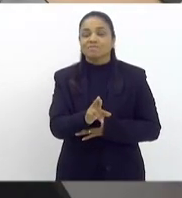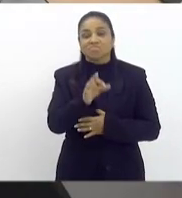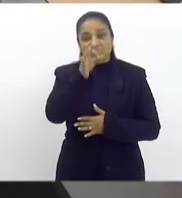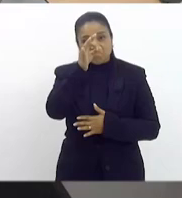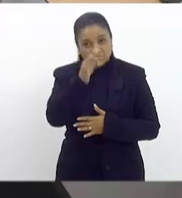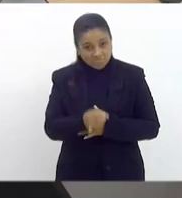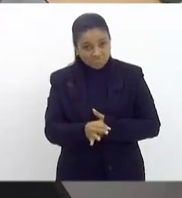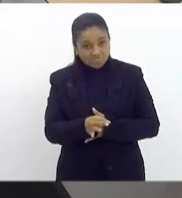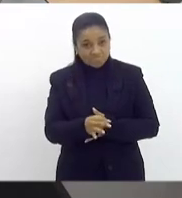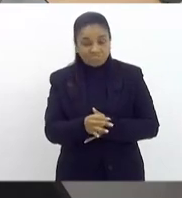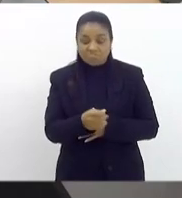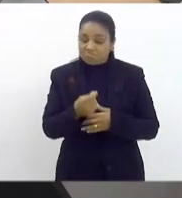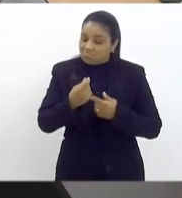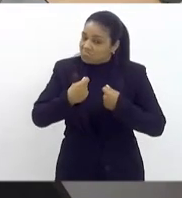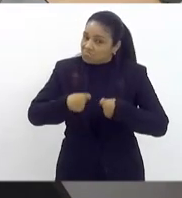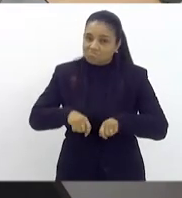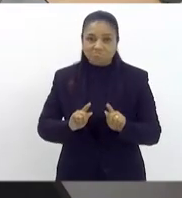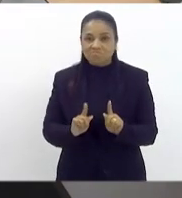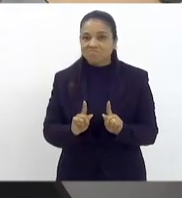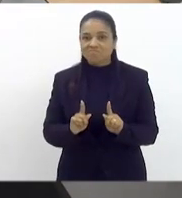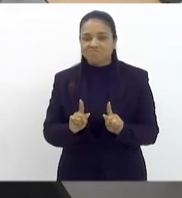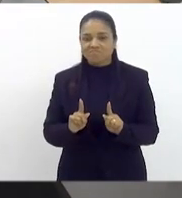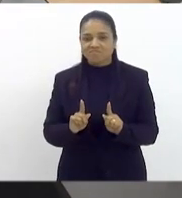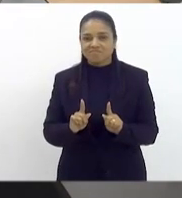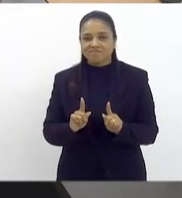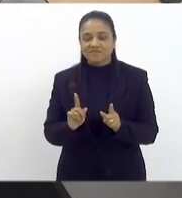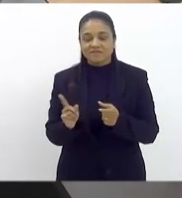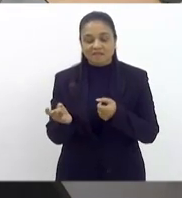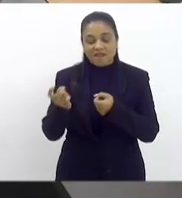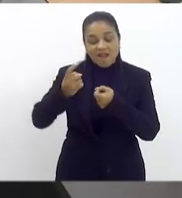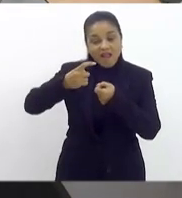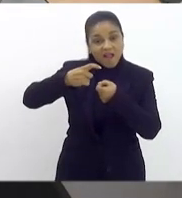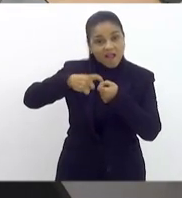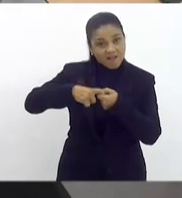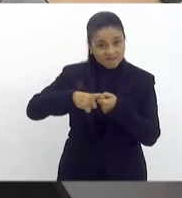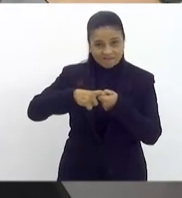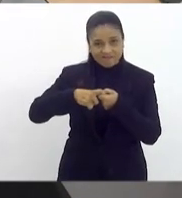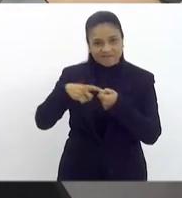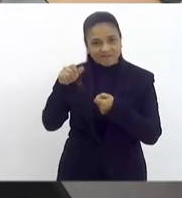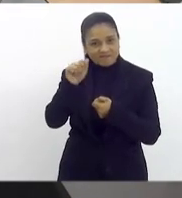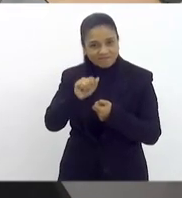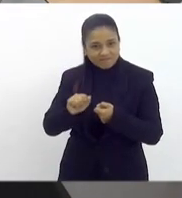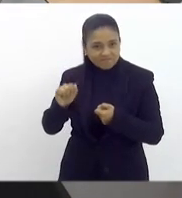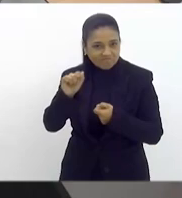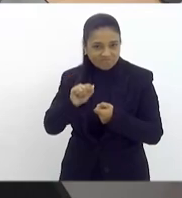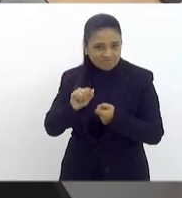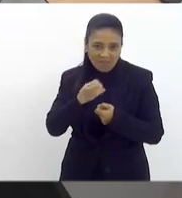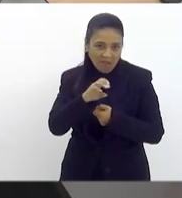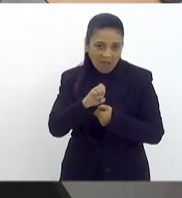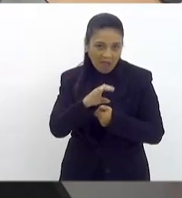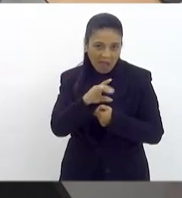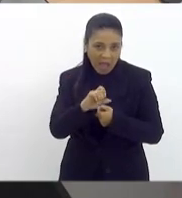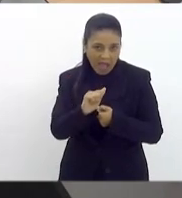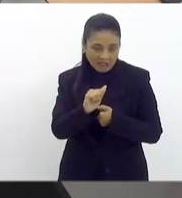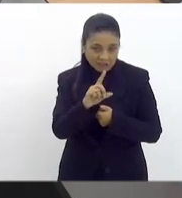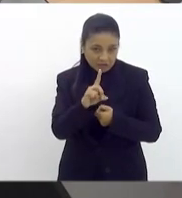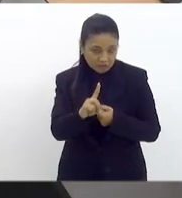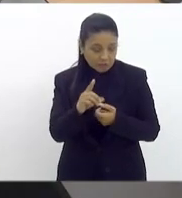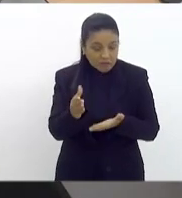é necessário estar associado para receber direito autoral no Rio de